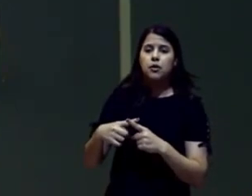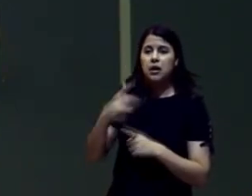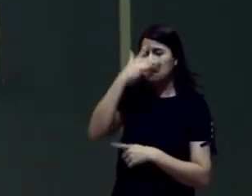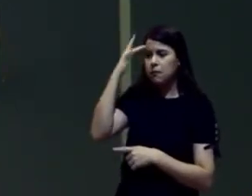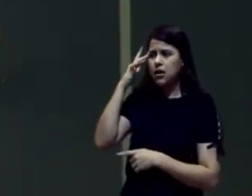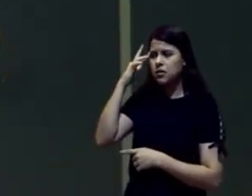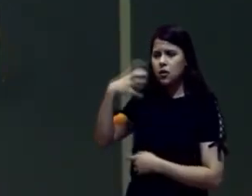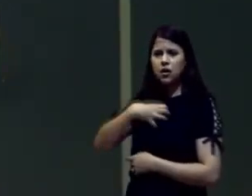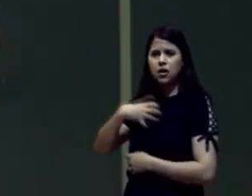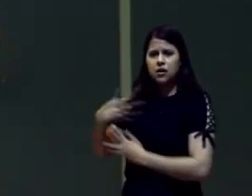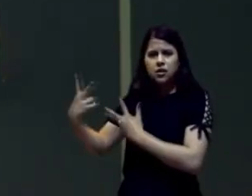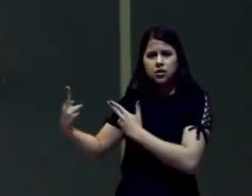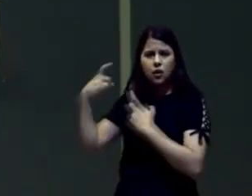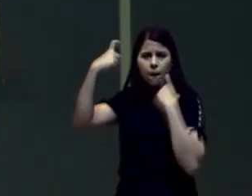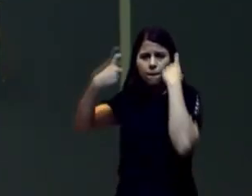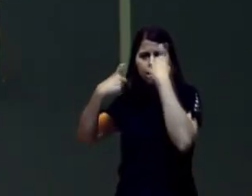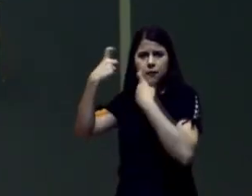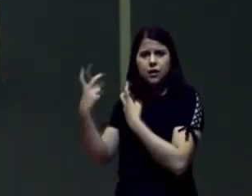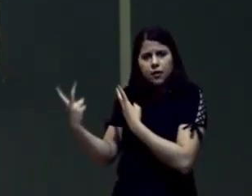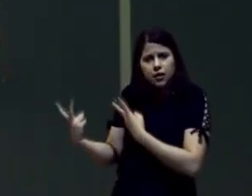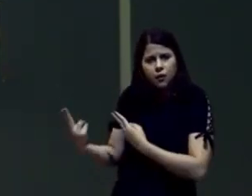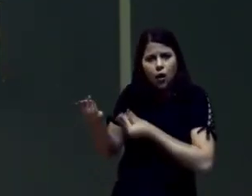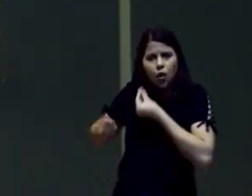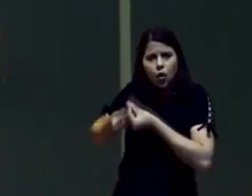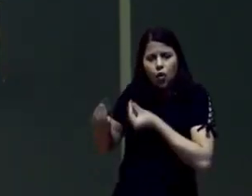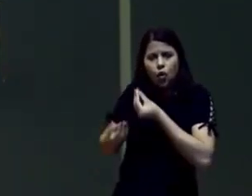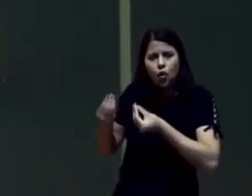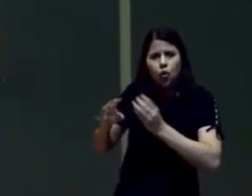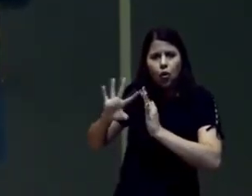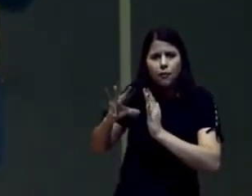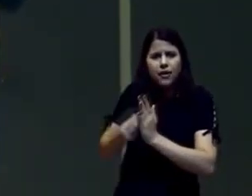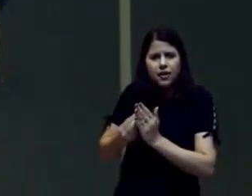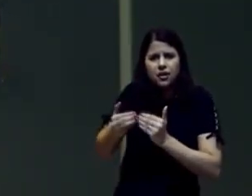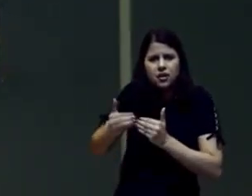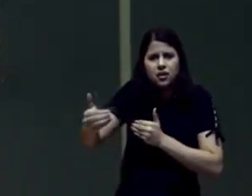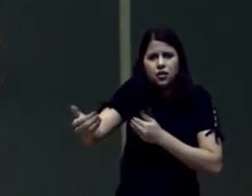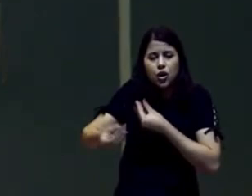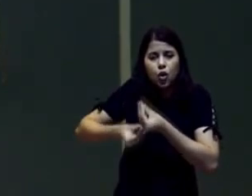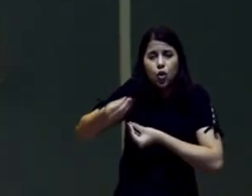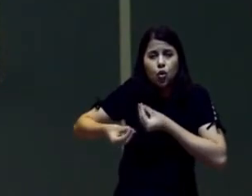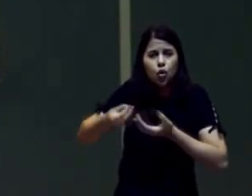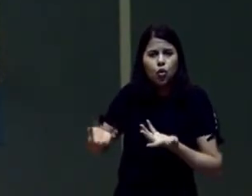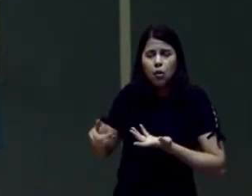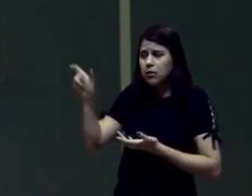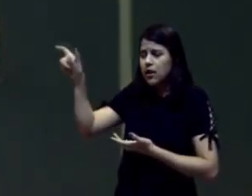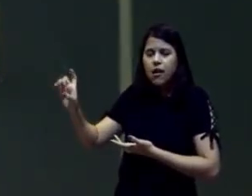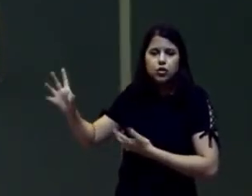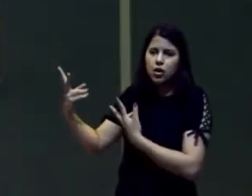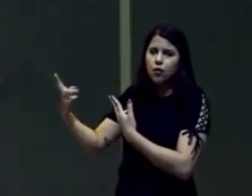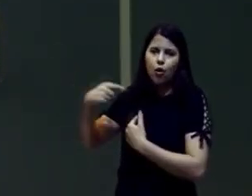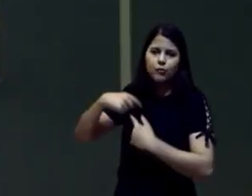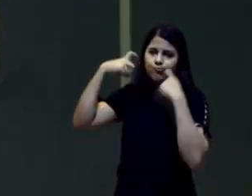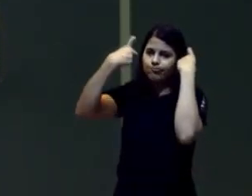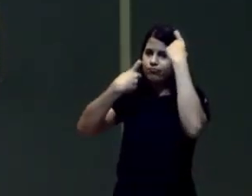sentimento que se preocupe tão sinceramente por vocês. Se você tiver uma caneta aí na sua Bíblia, circula